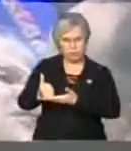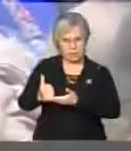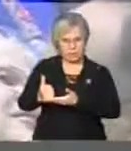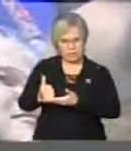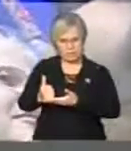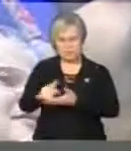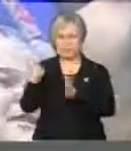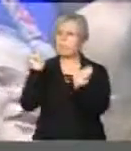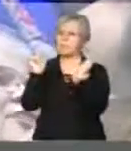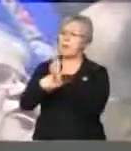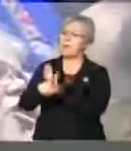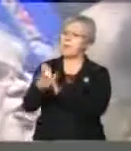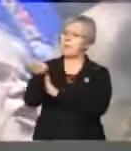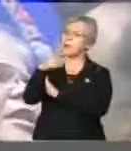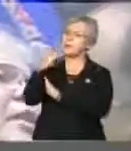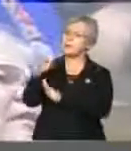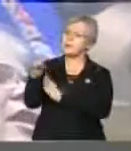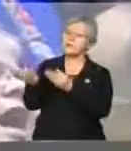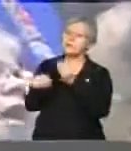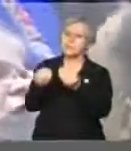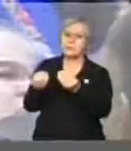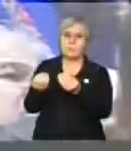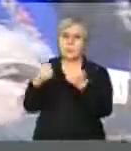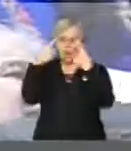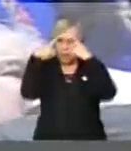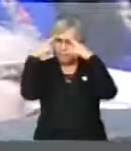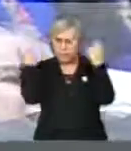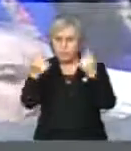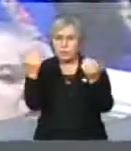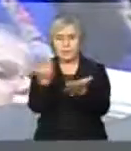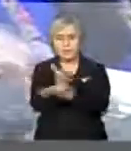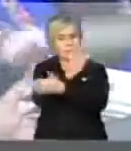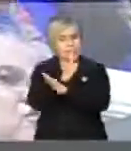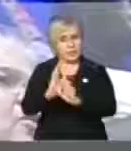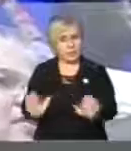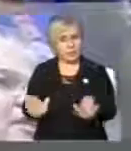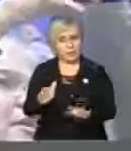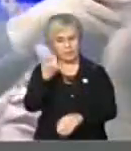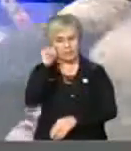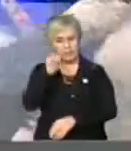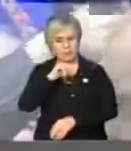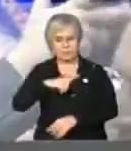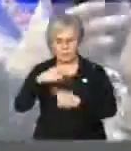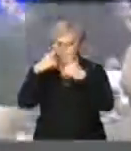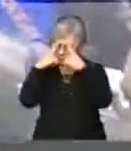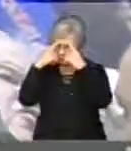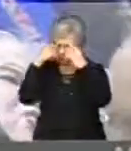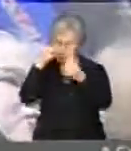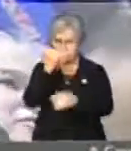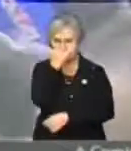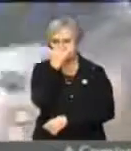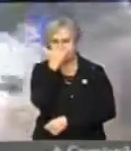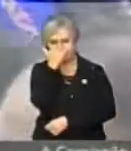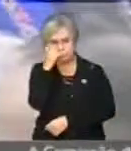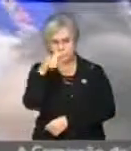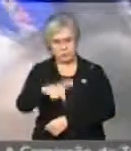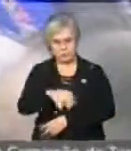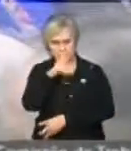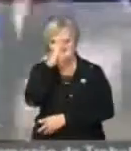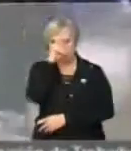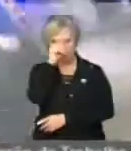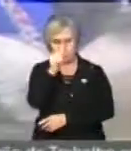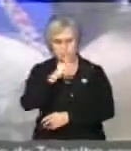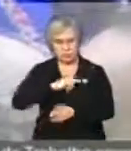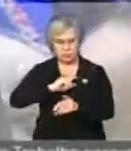preconceito institucional forte. E a violência tem que acabar, as mulheres são vítimas de violência e este poder aqui não pode